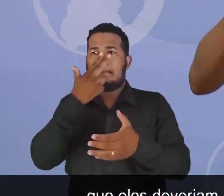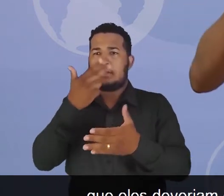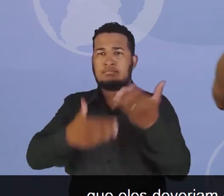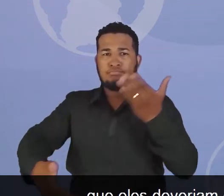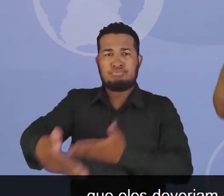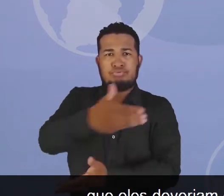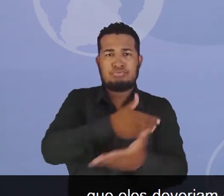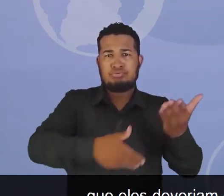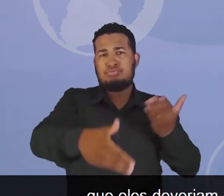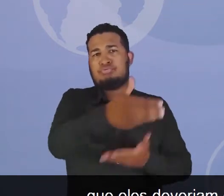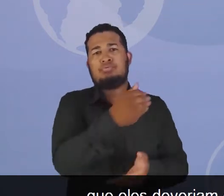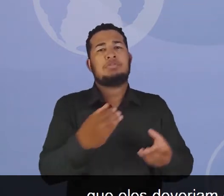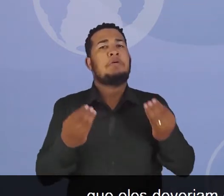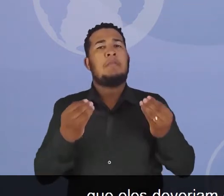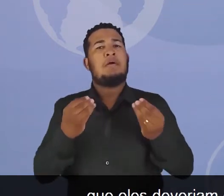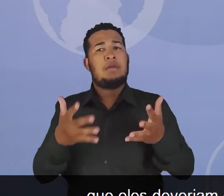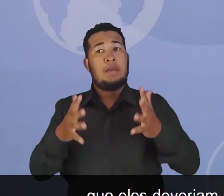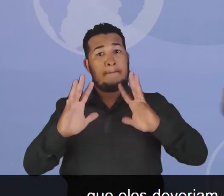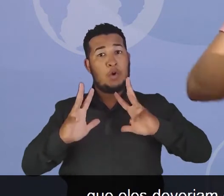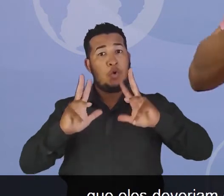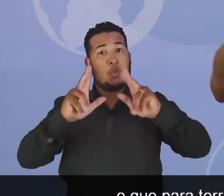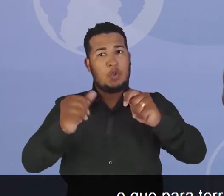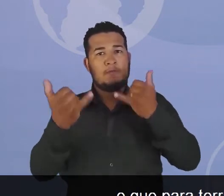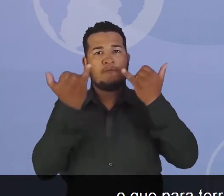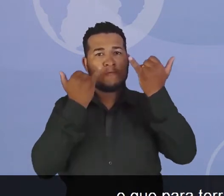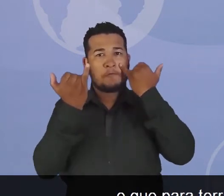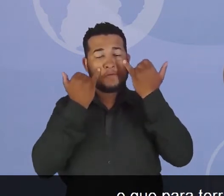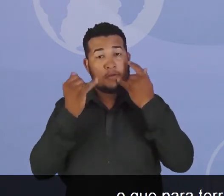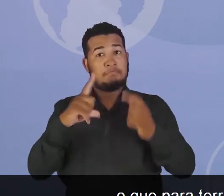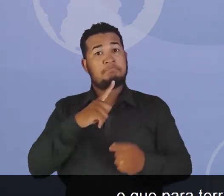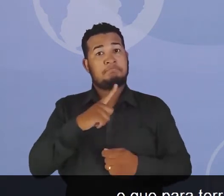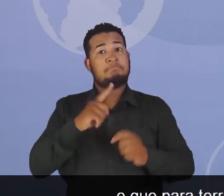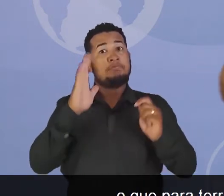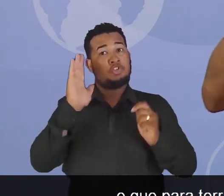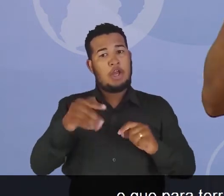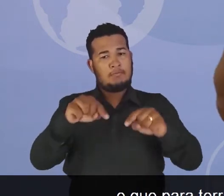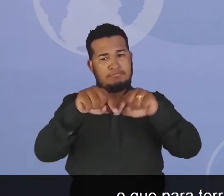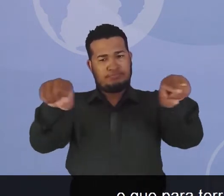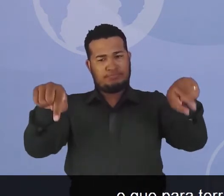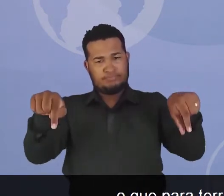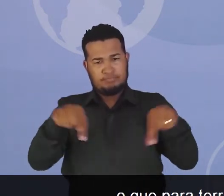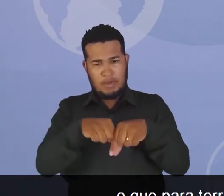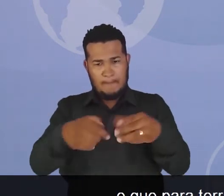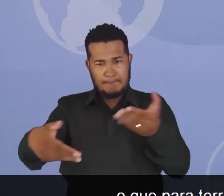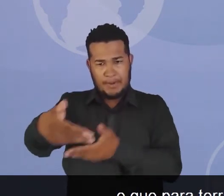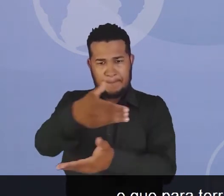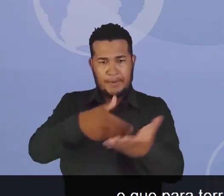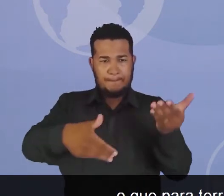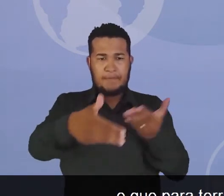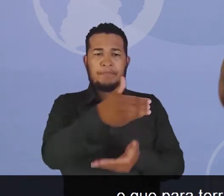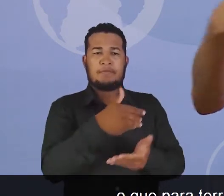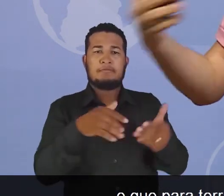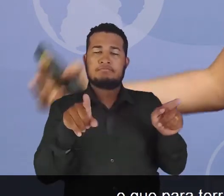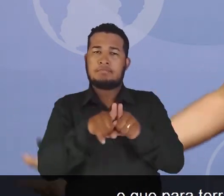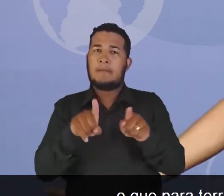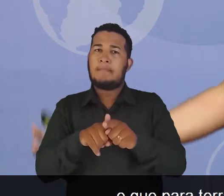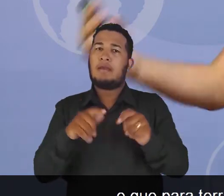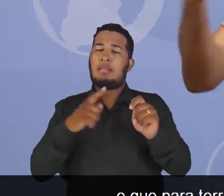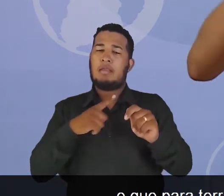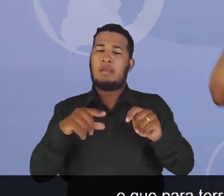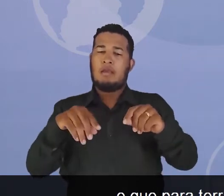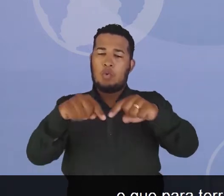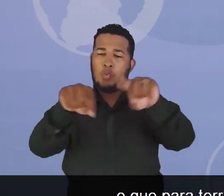Terra para que todos tenham acesso a elas e que para a Terra poder ter tempo suficiente para